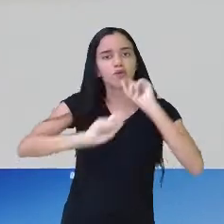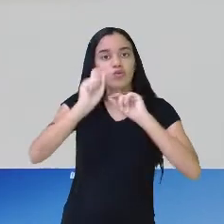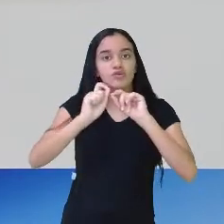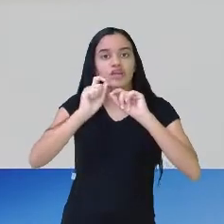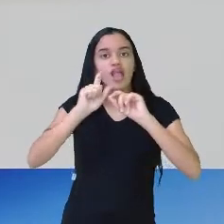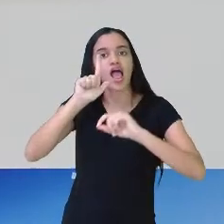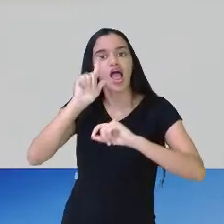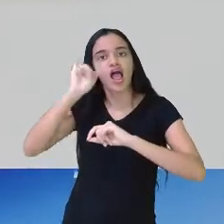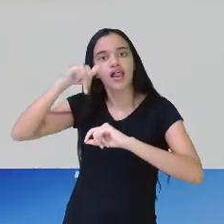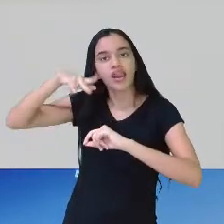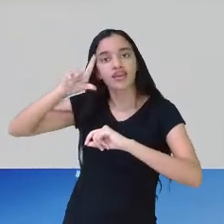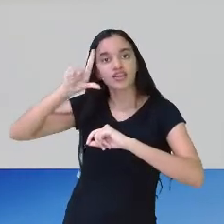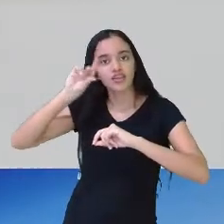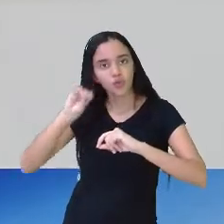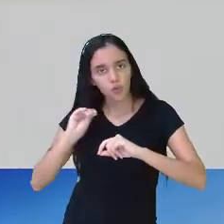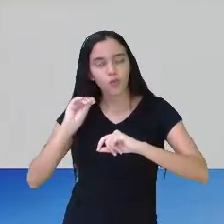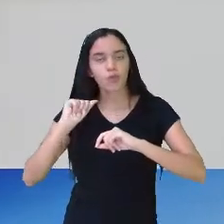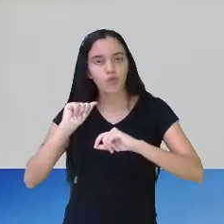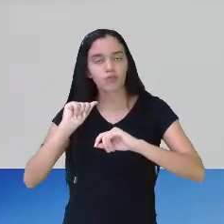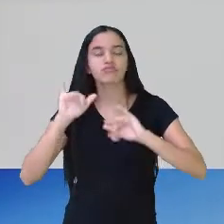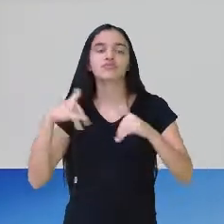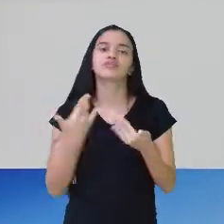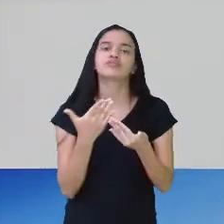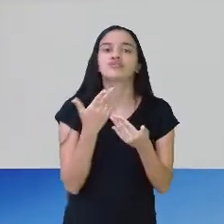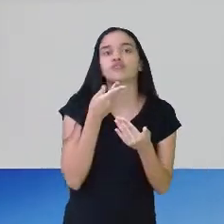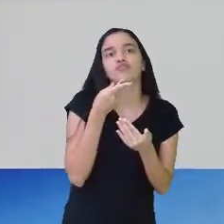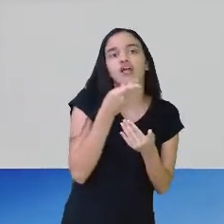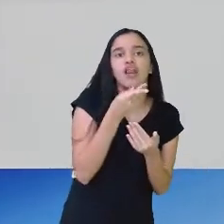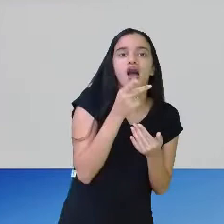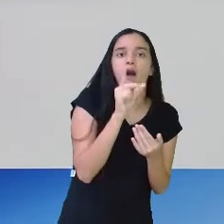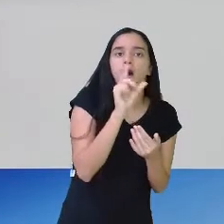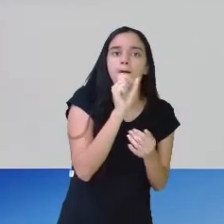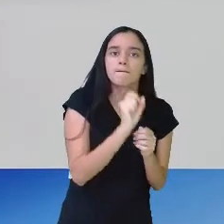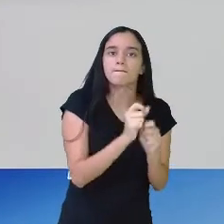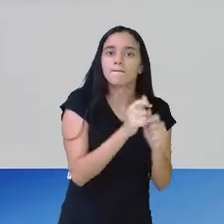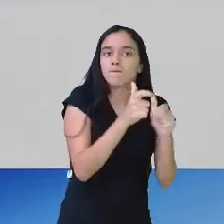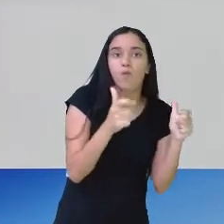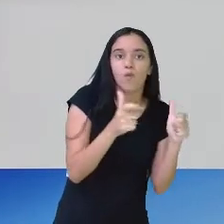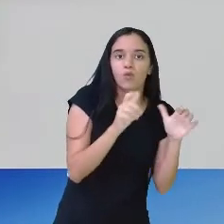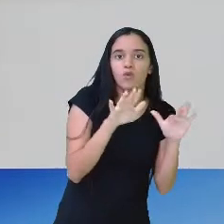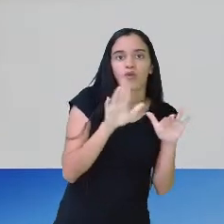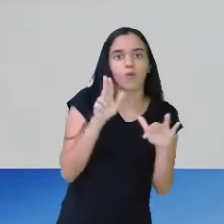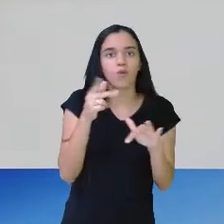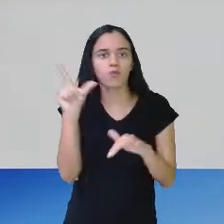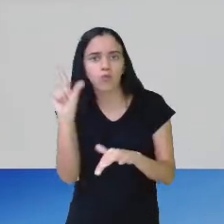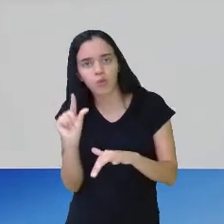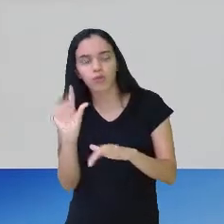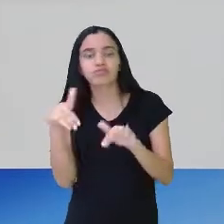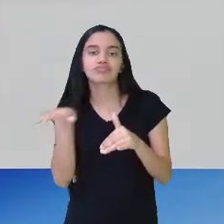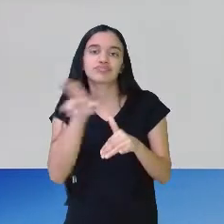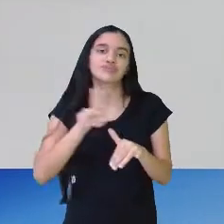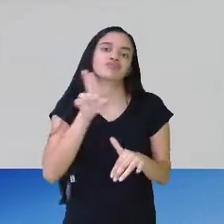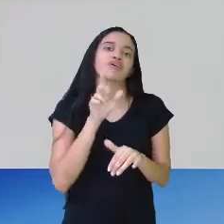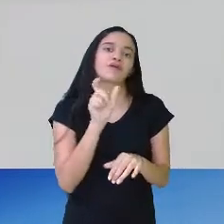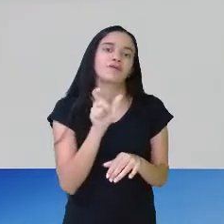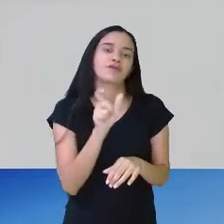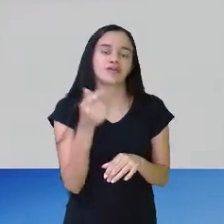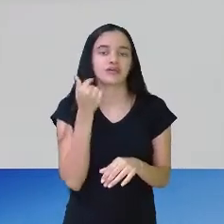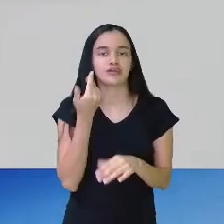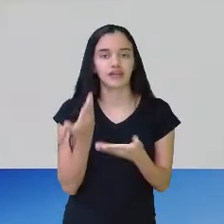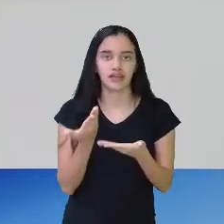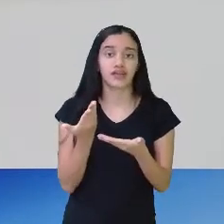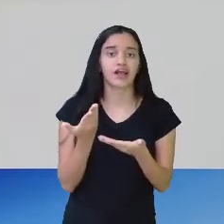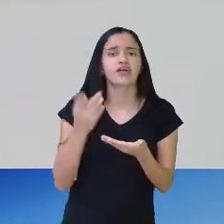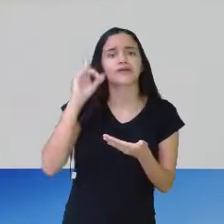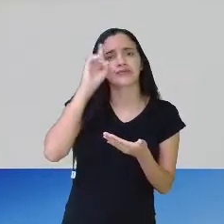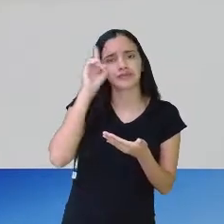esforço criativo de você dizer muito em pouco, você ainda tinha que escolher, que usar a palavra. E aí, nesse